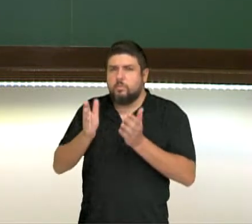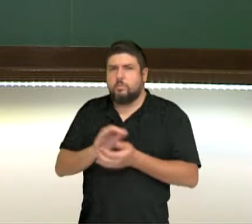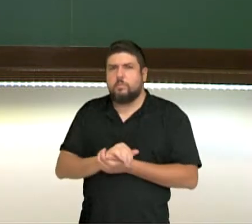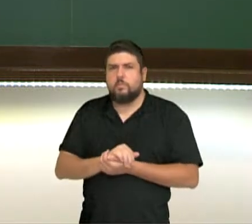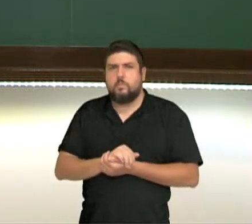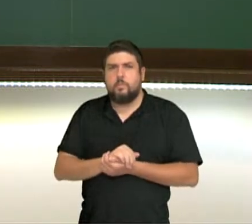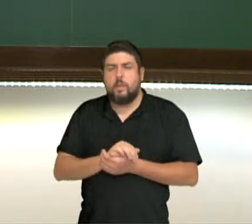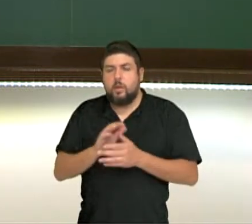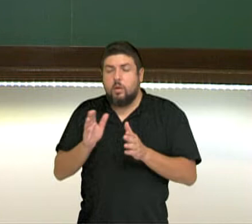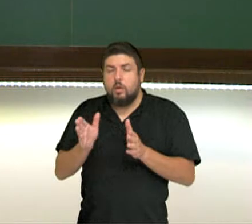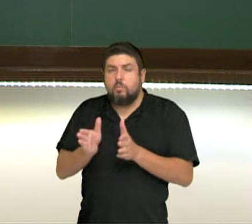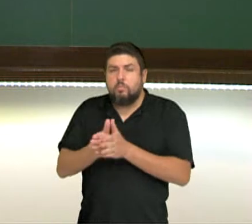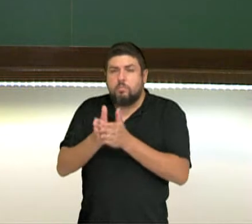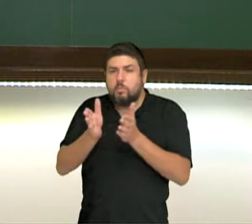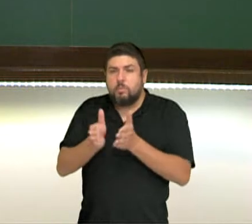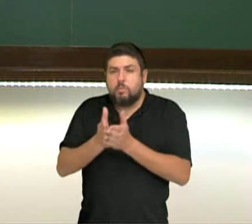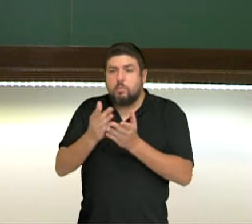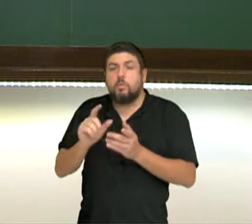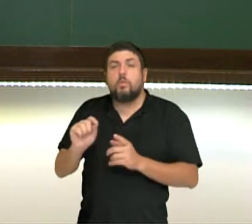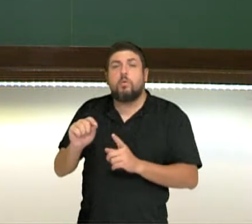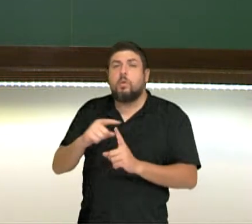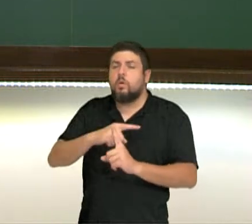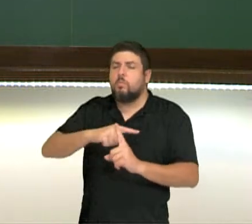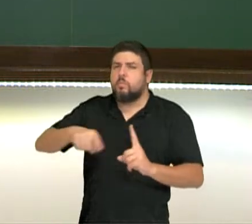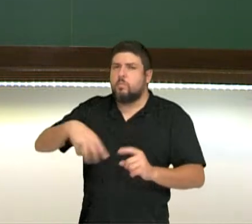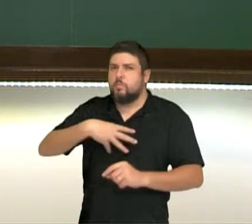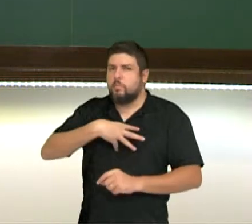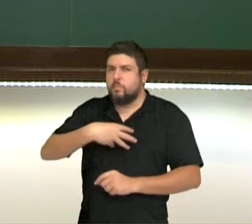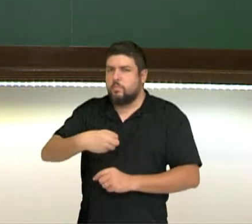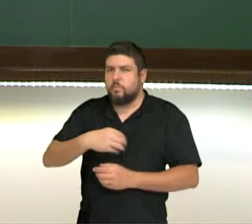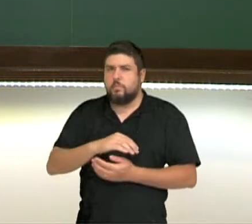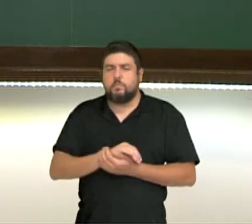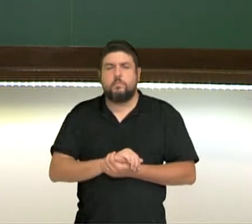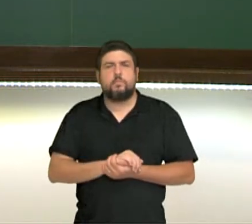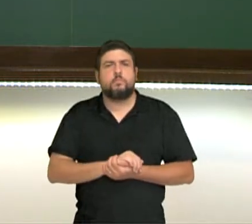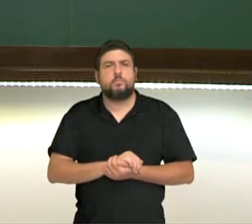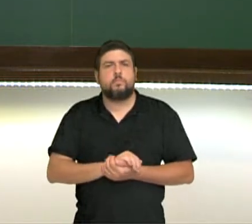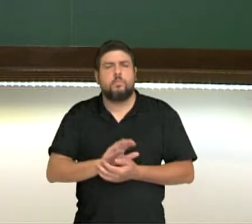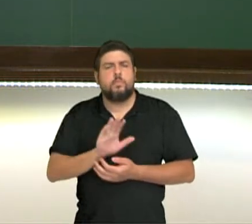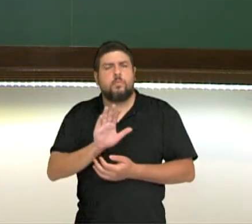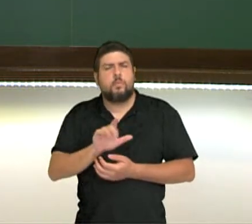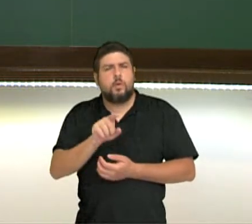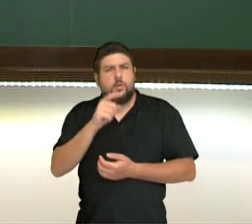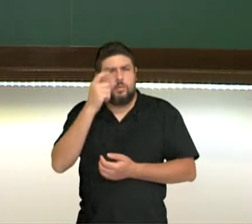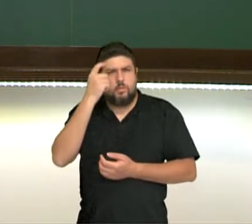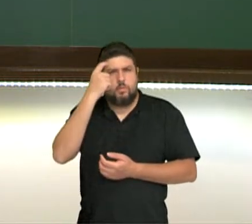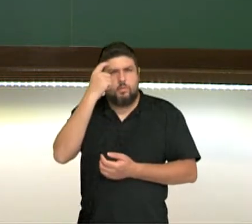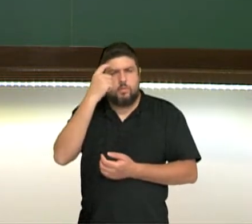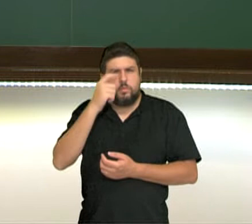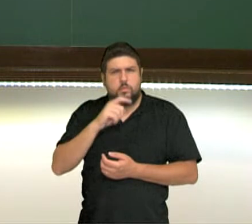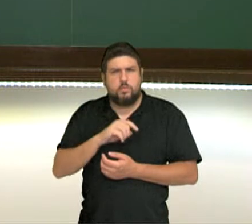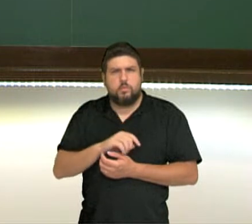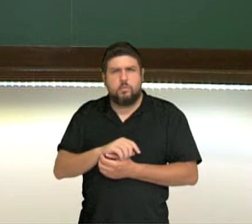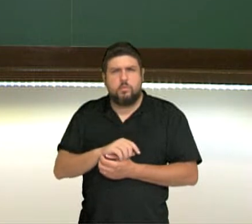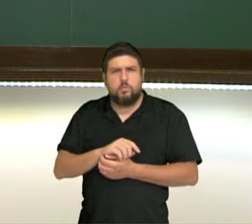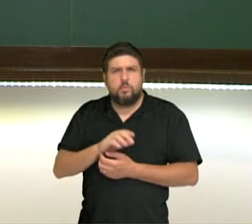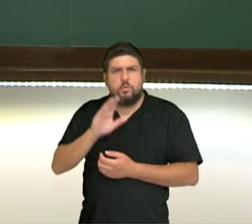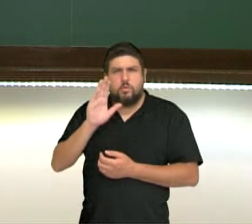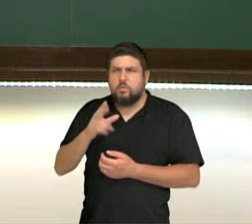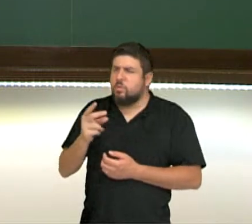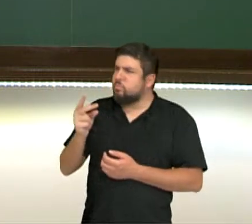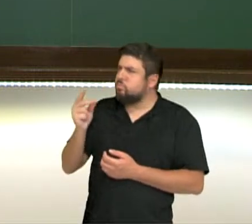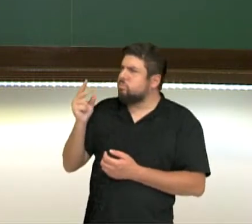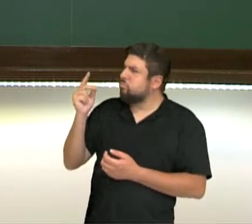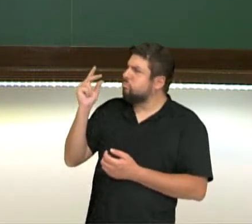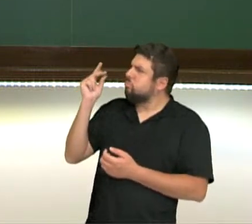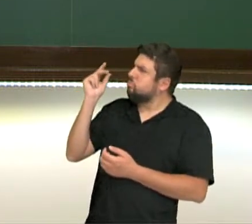não podia ter filhos e você fica pensando meu deus isso já lá muito tempo